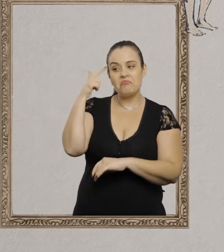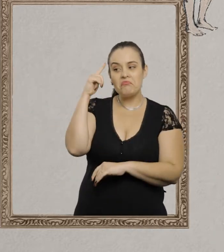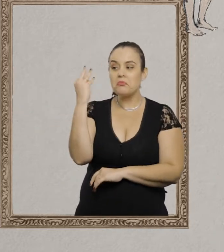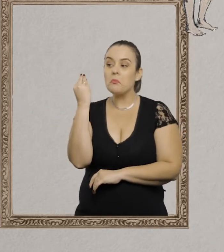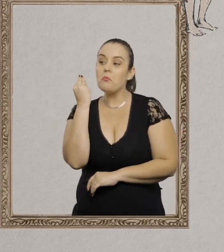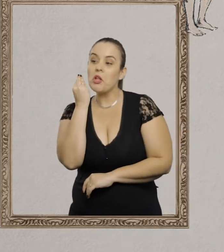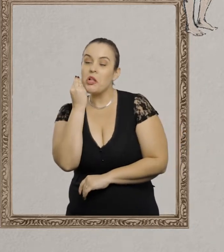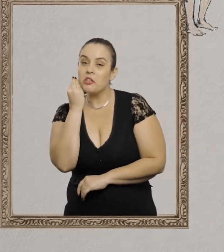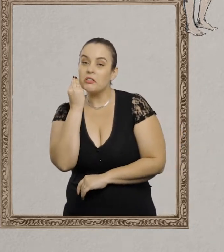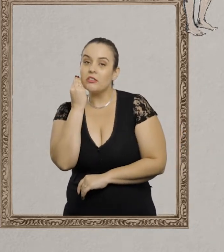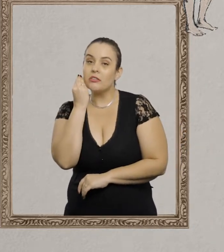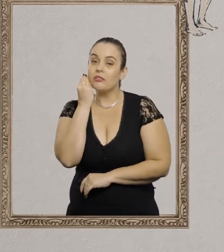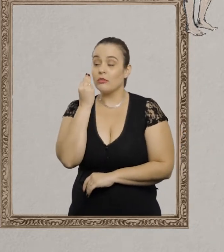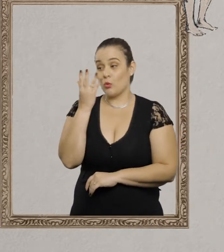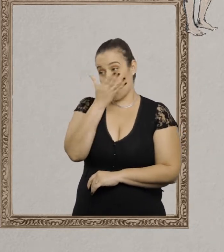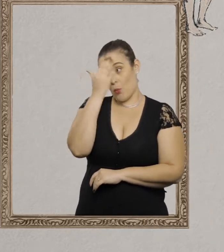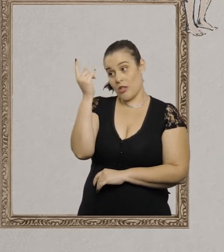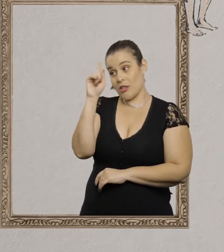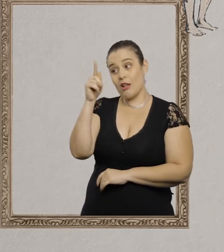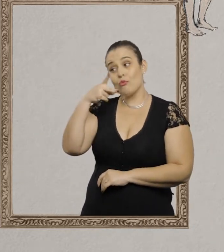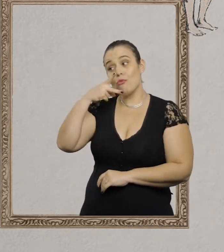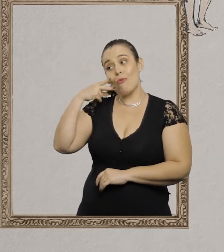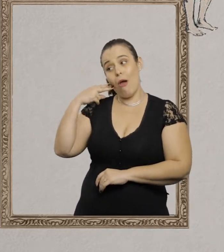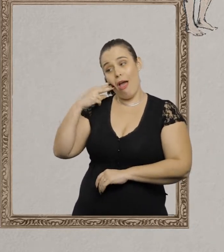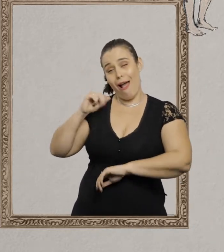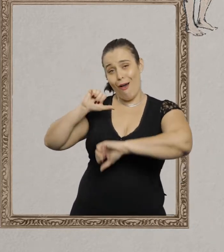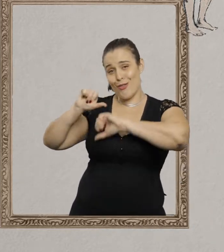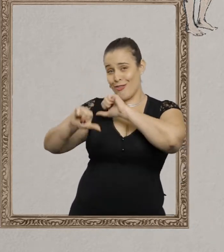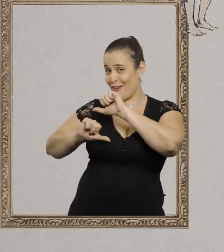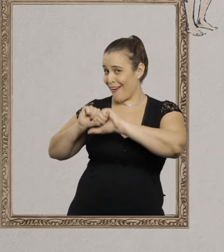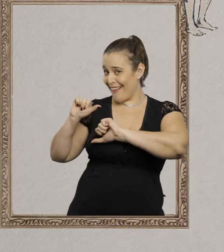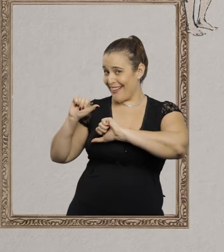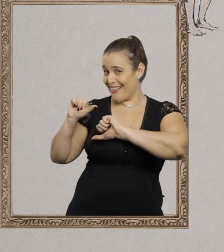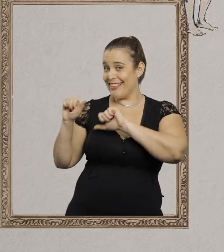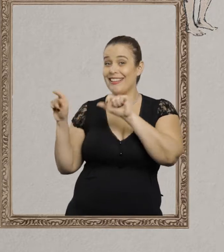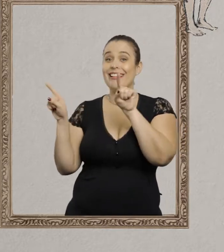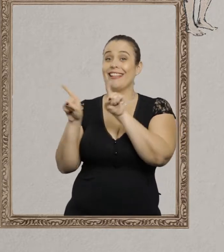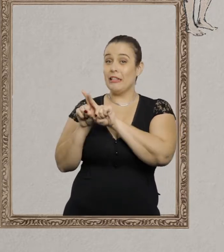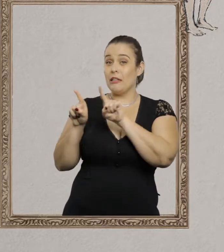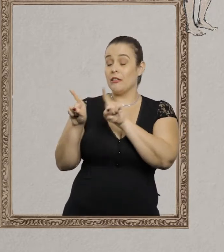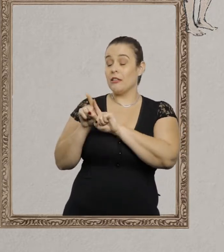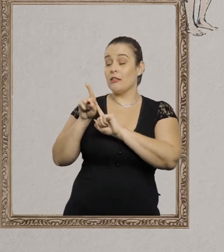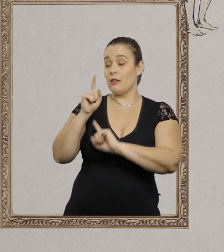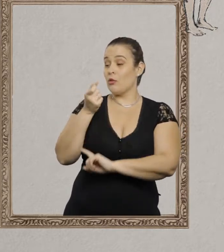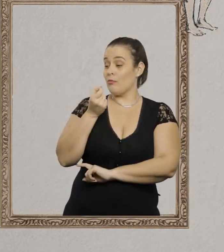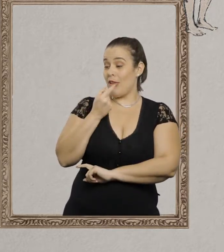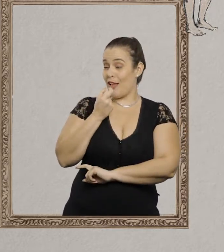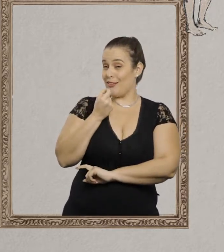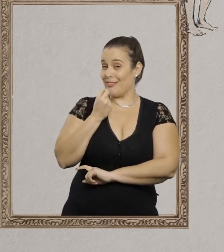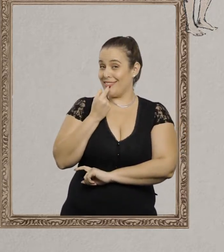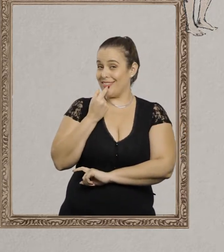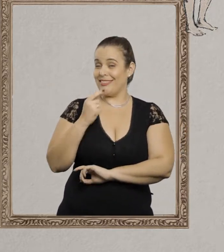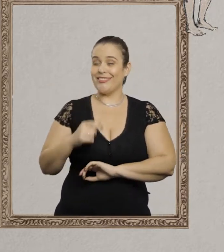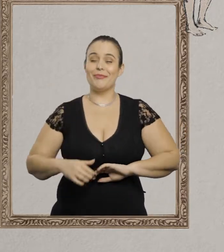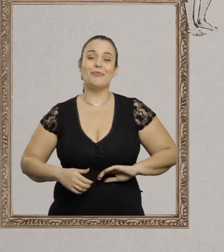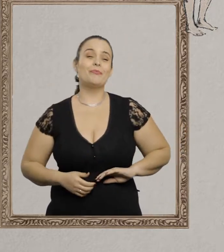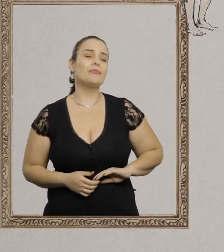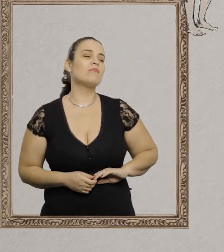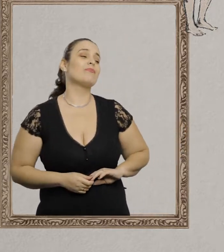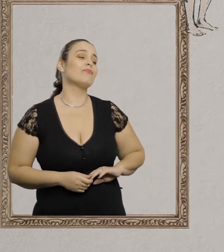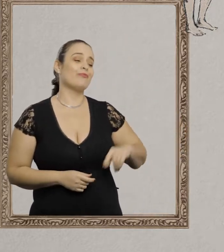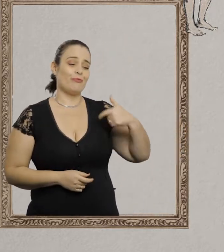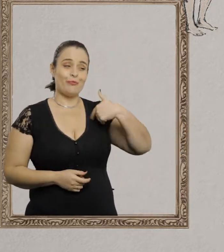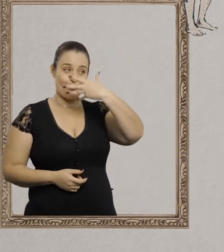beijo. Wendy disse para Peter não se esquecer de trocar as cuecas e disse para não se esquecer de tomar os